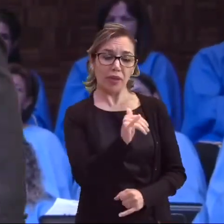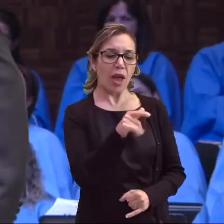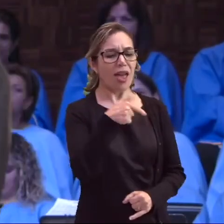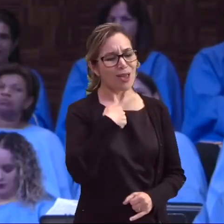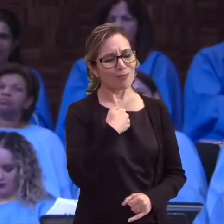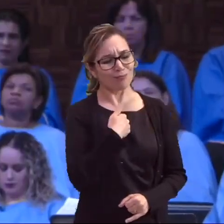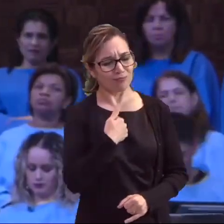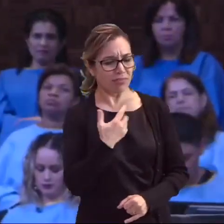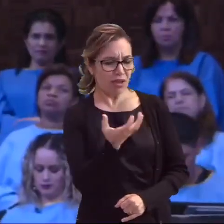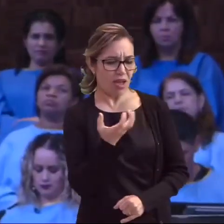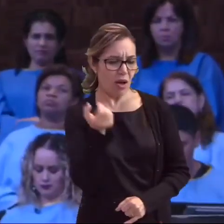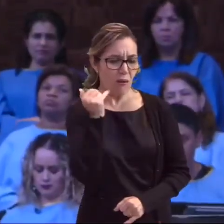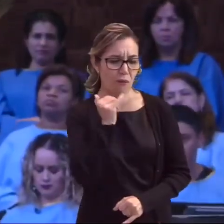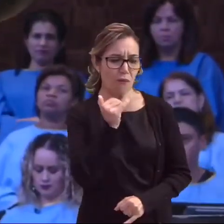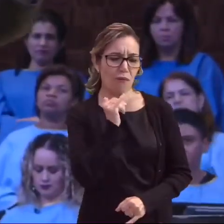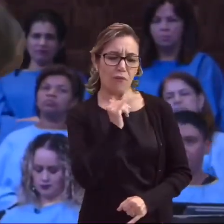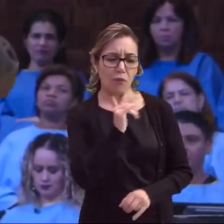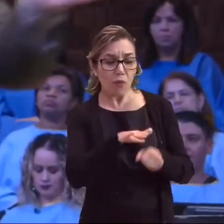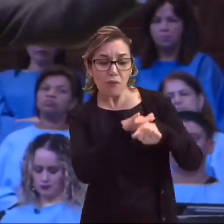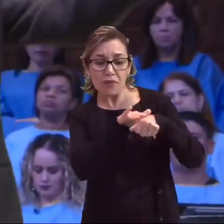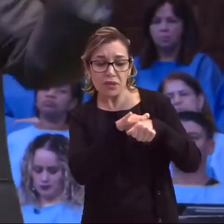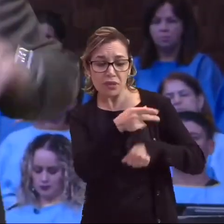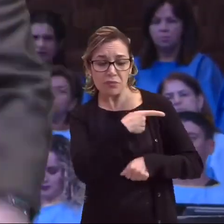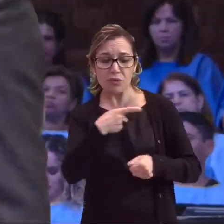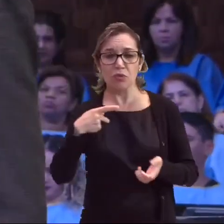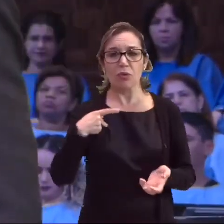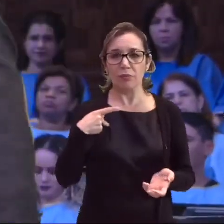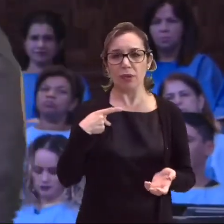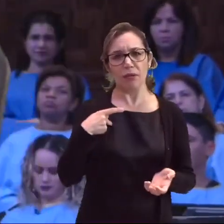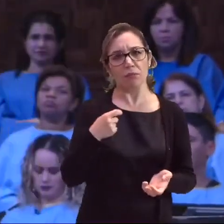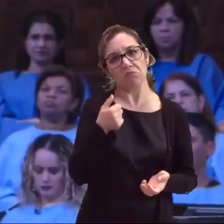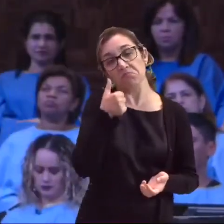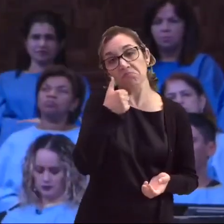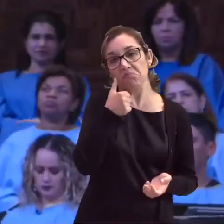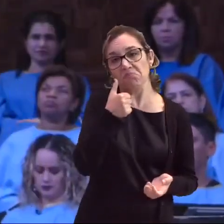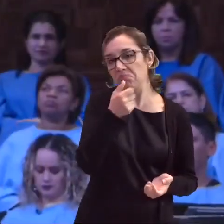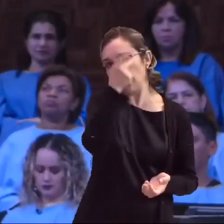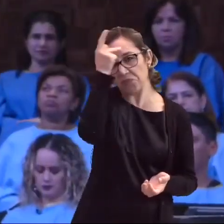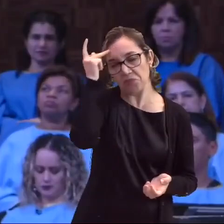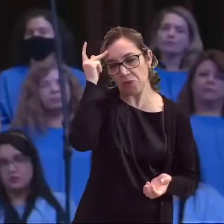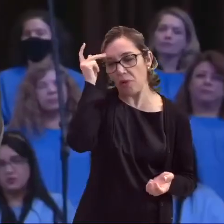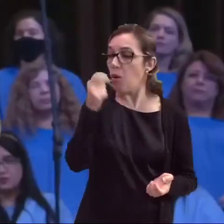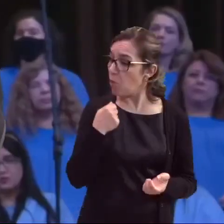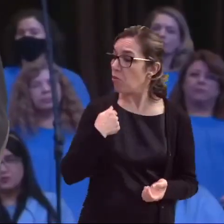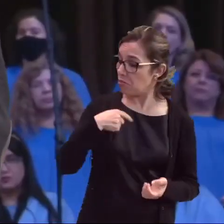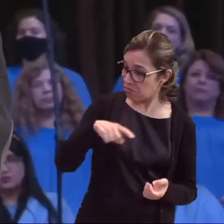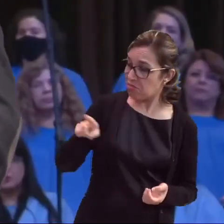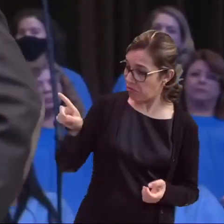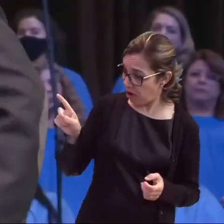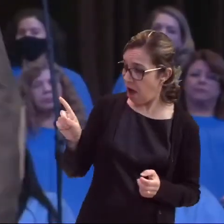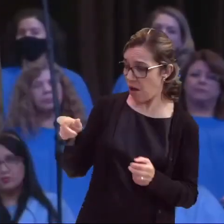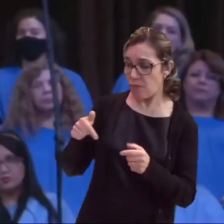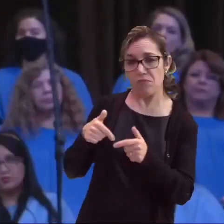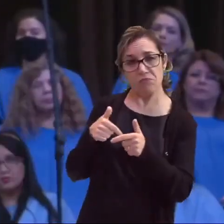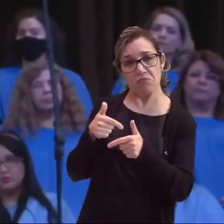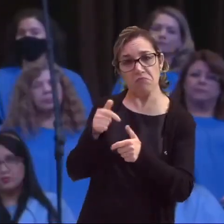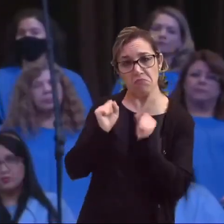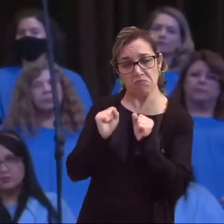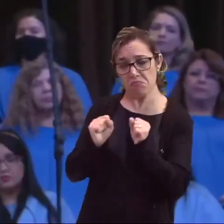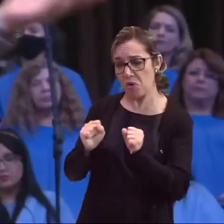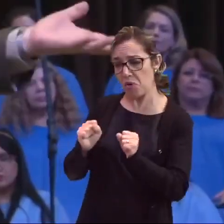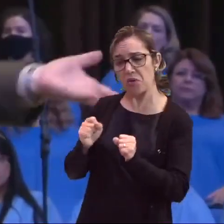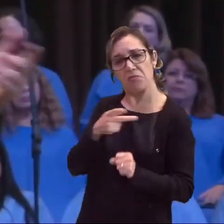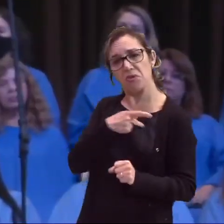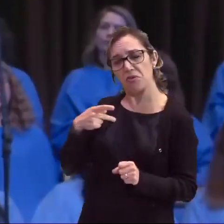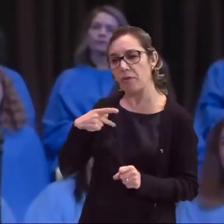queria falar com o pastor e vou não tem problema Pastor tá aqui me encaminhou para minha sala e quando chegou lá é sei eu perguntei para